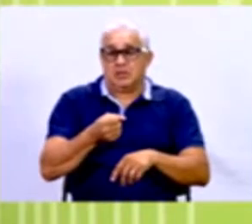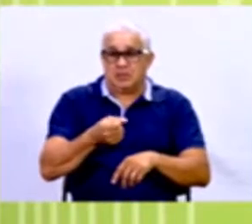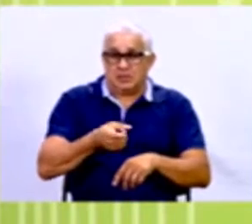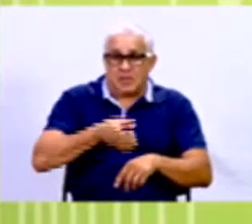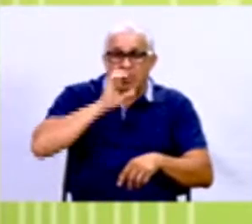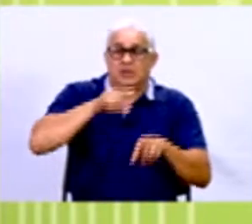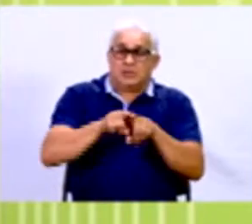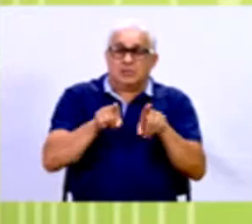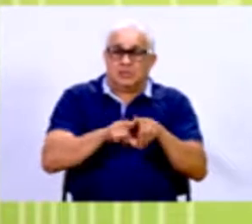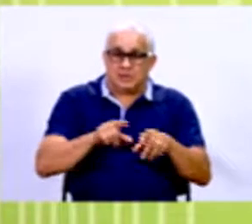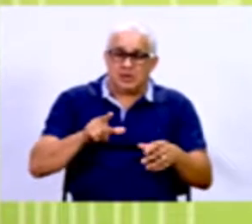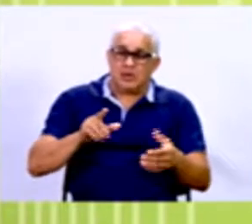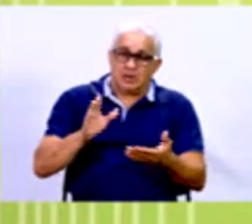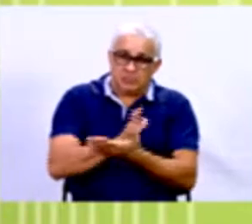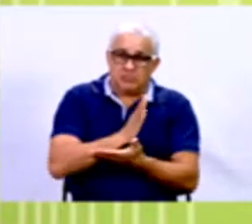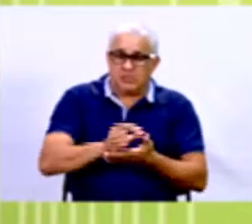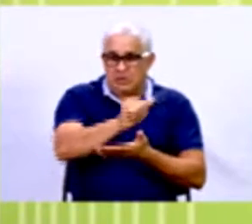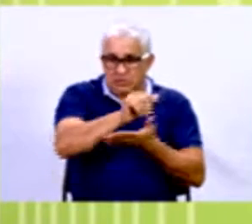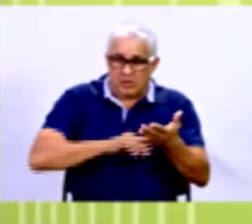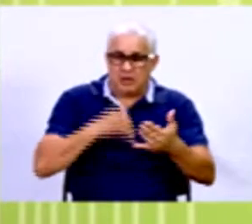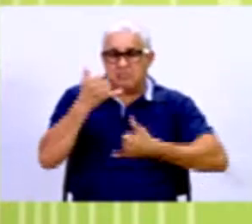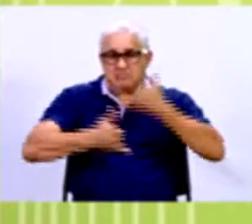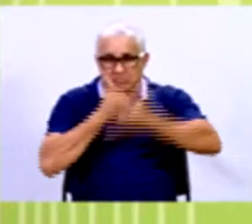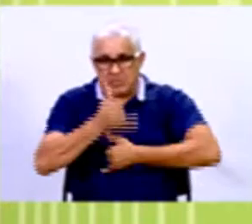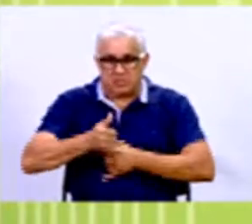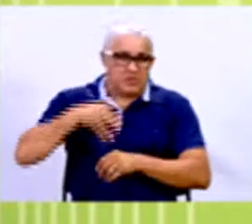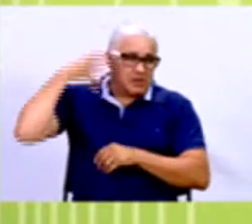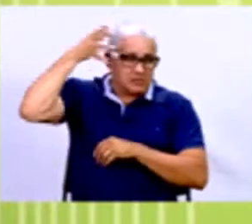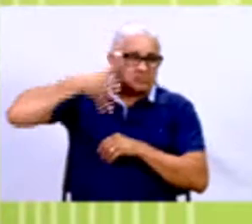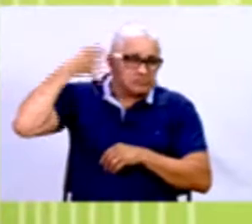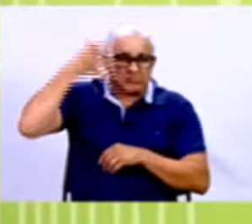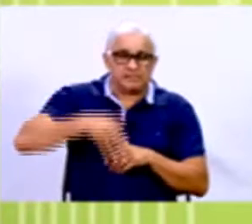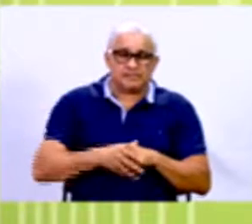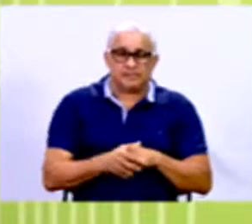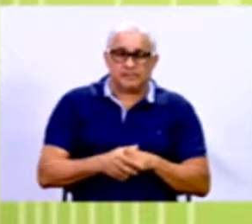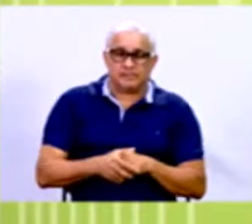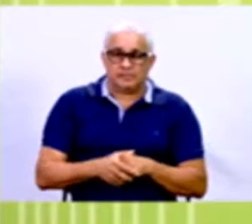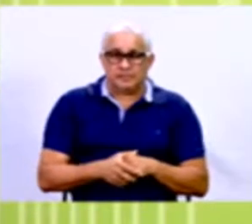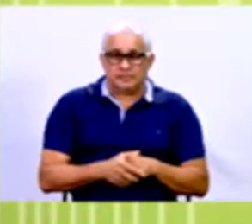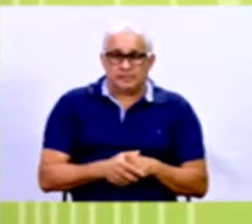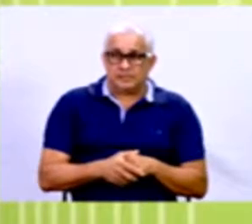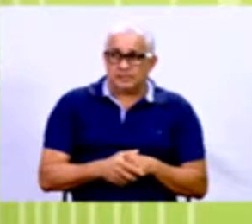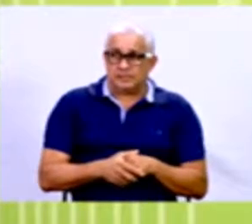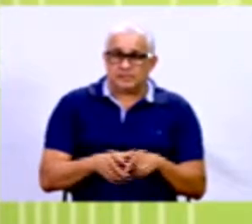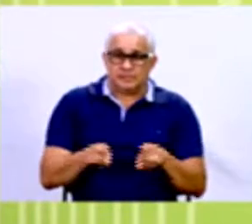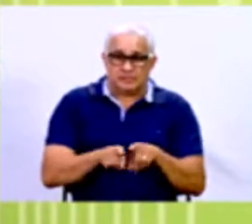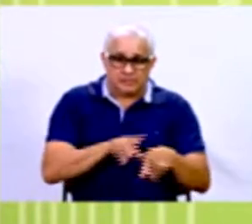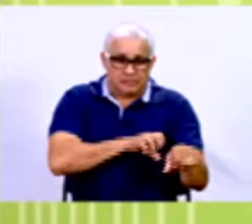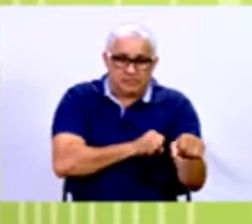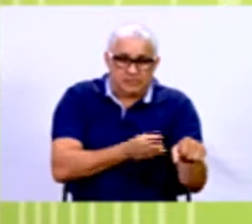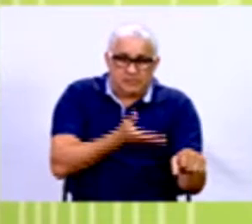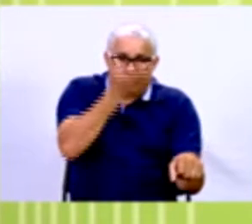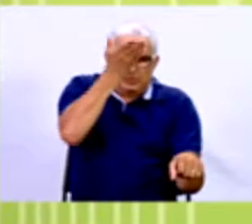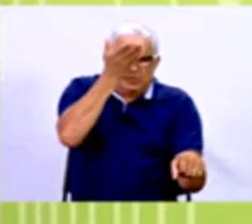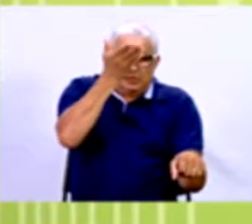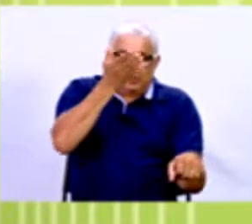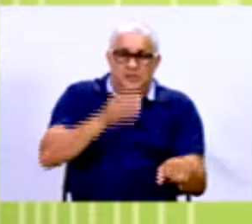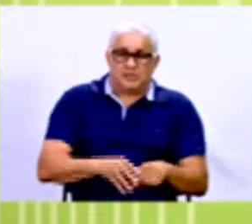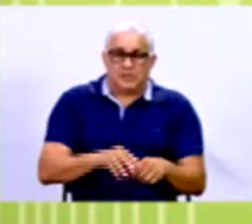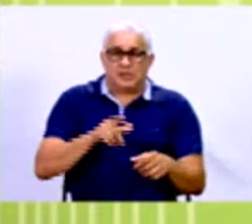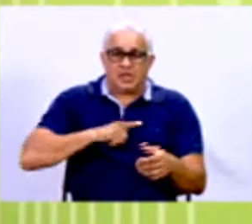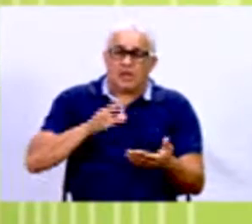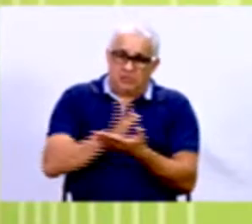atividades recreativas, palestras, aferição de pressão arterial, enfim, uma série de atividades